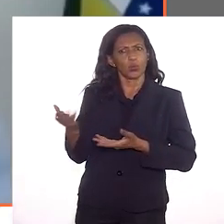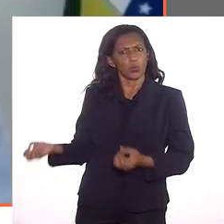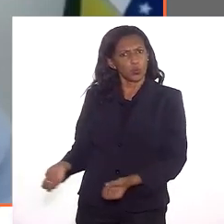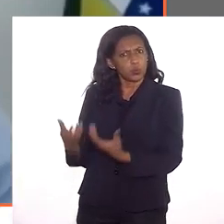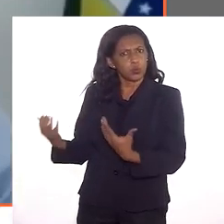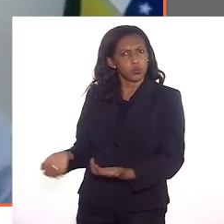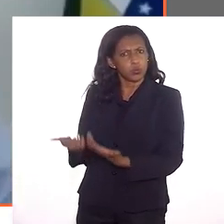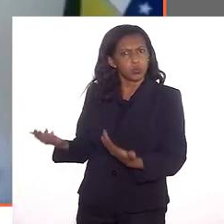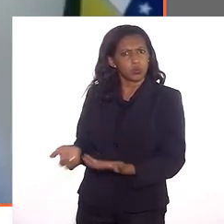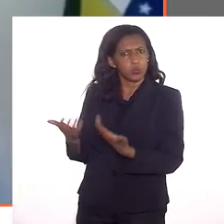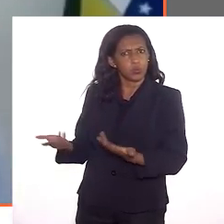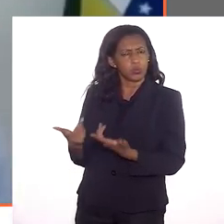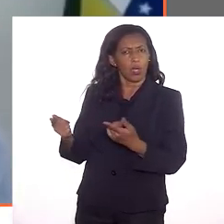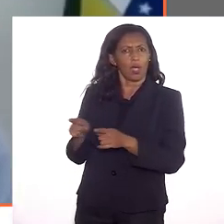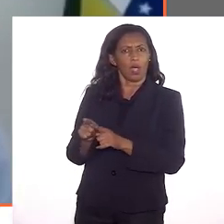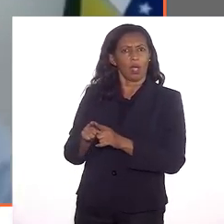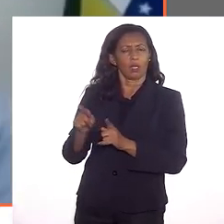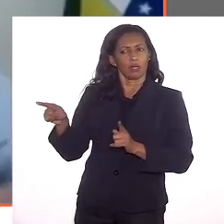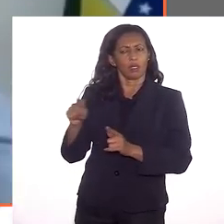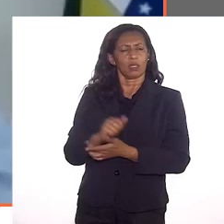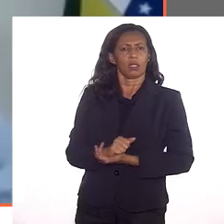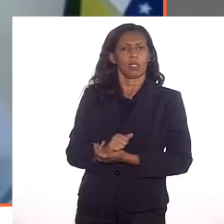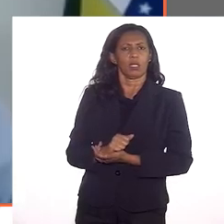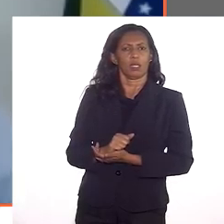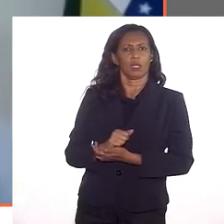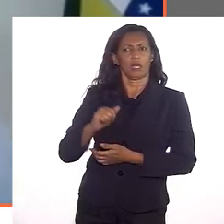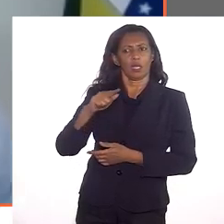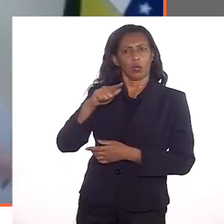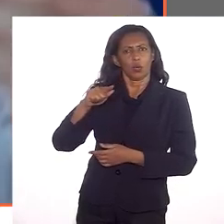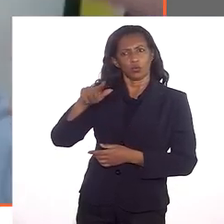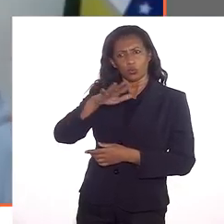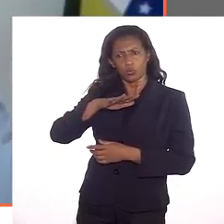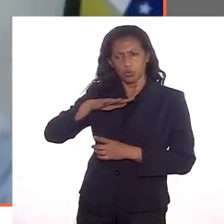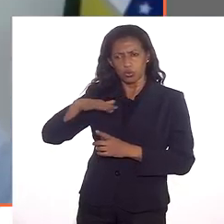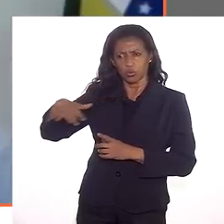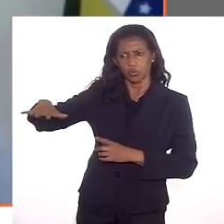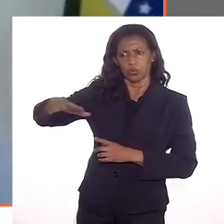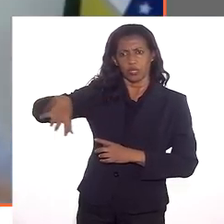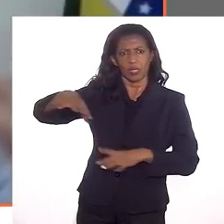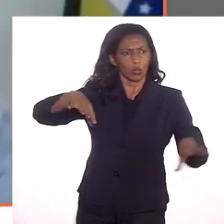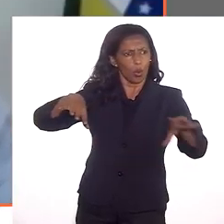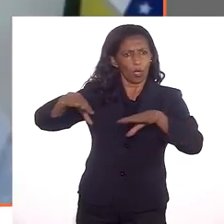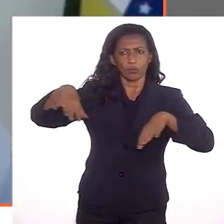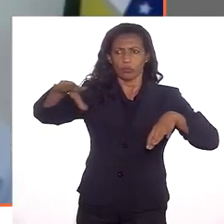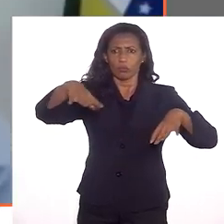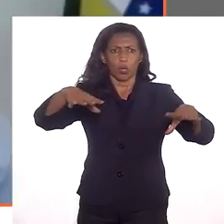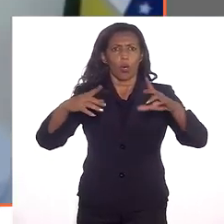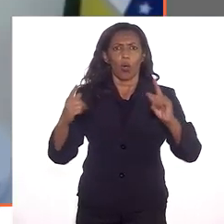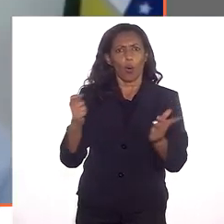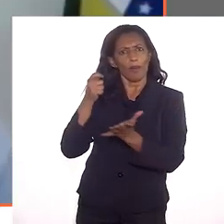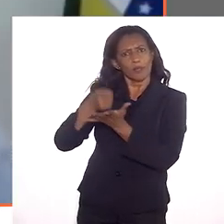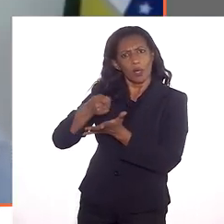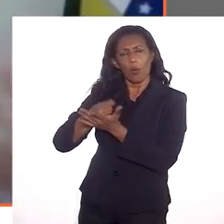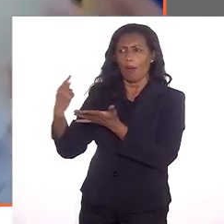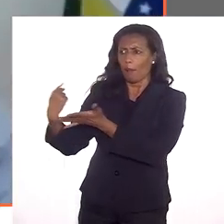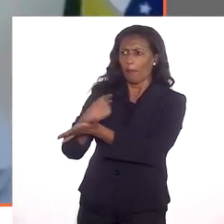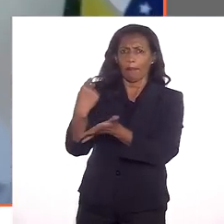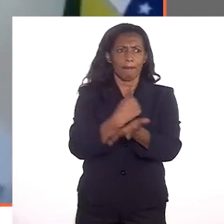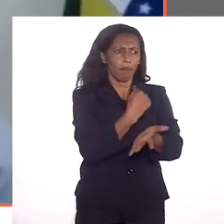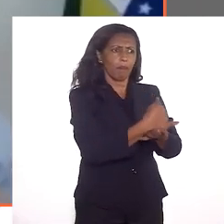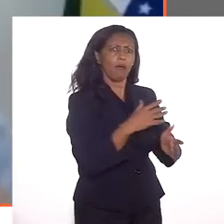nenhum problema falar isso aqui, a gente tem estimulado que a sociedade civil, que os movimentos dos territórios também comecem a cobrar, né?